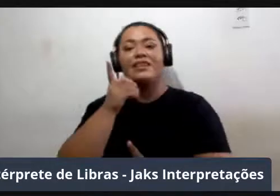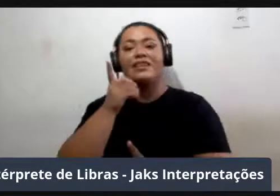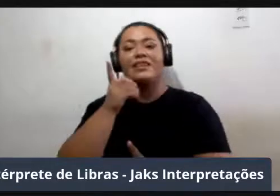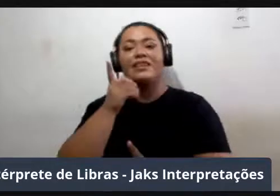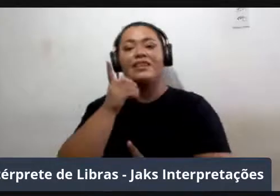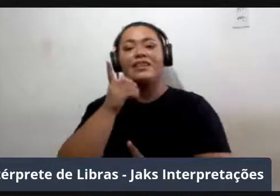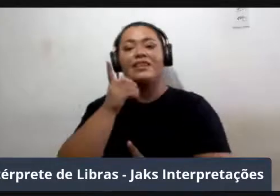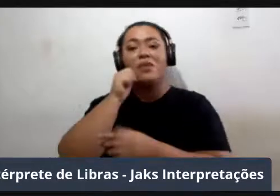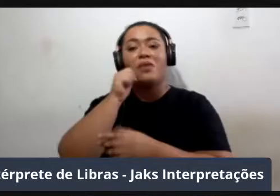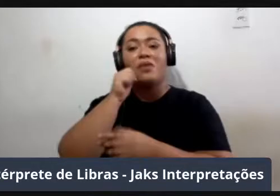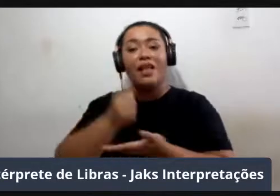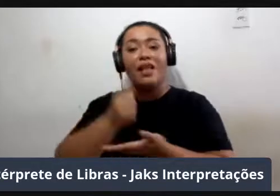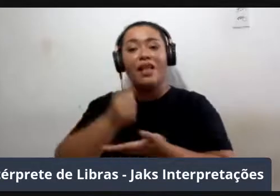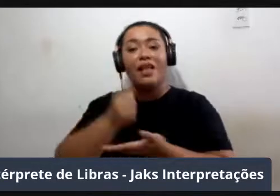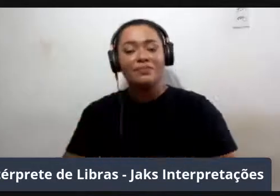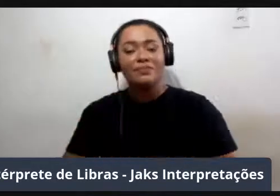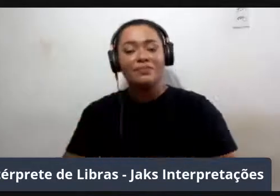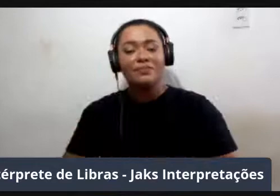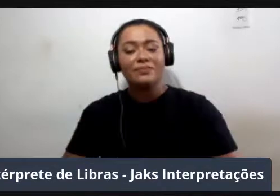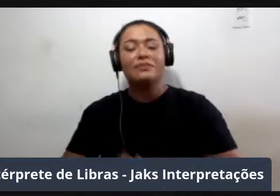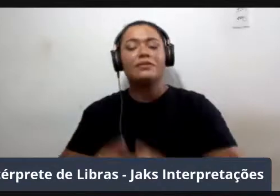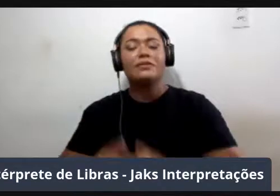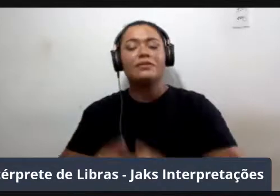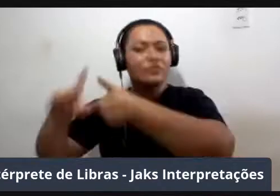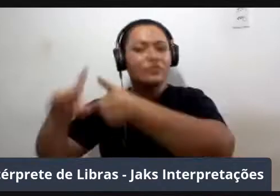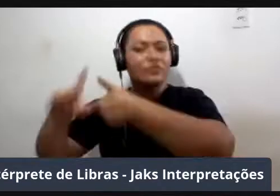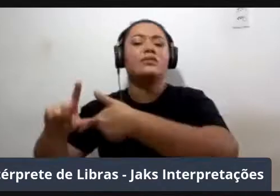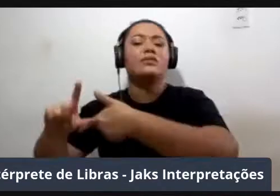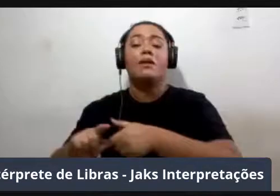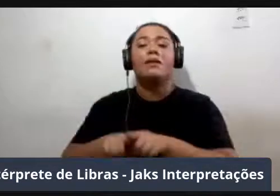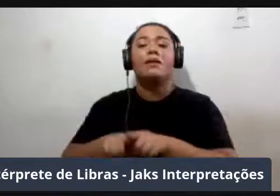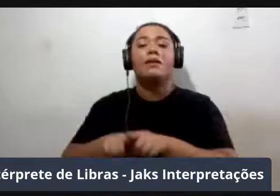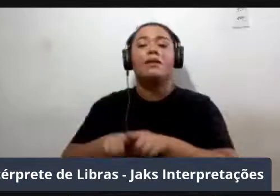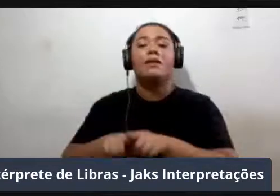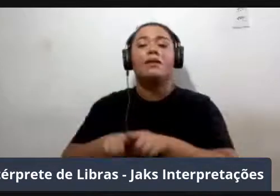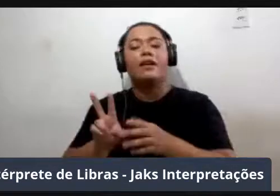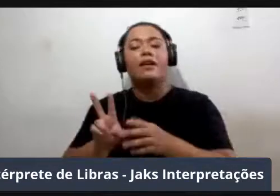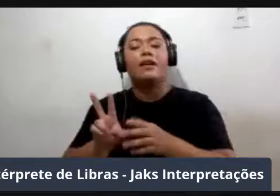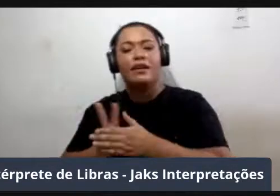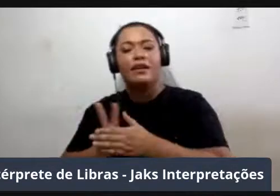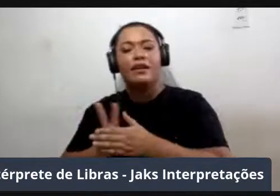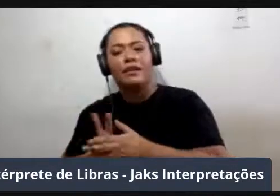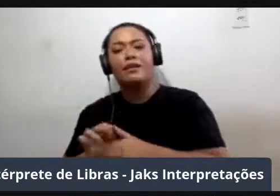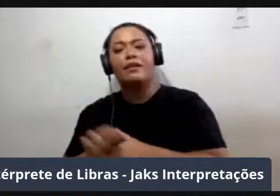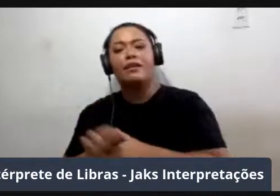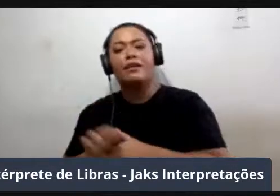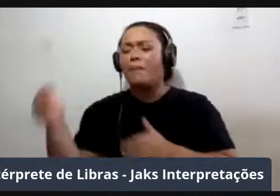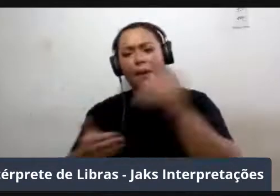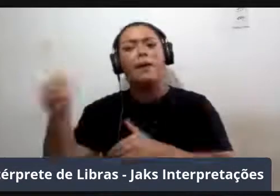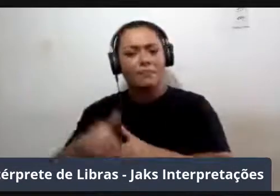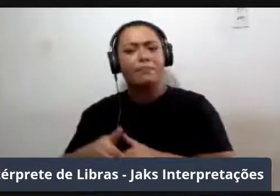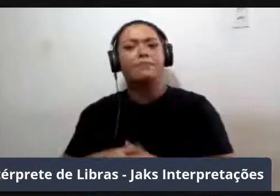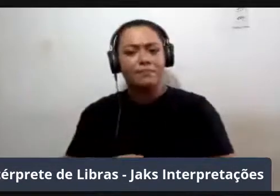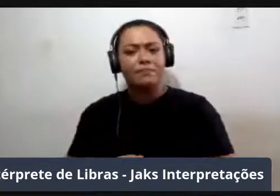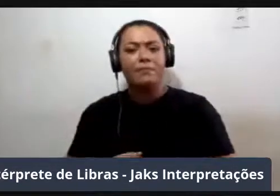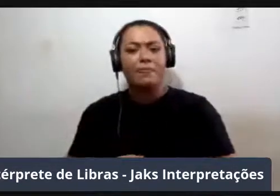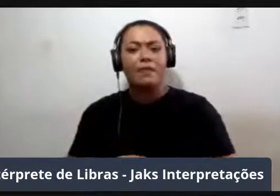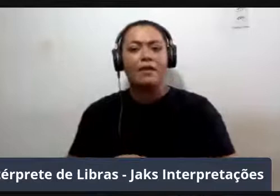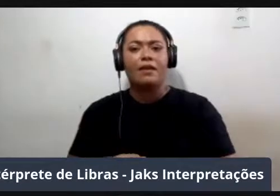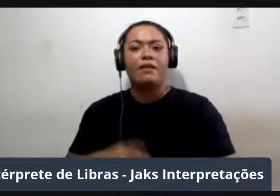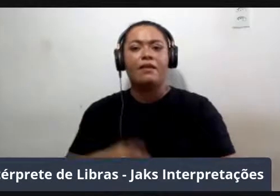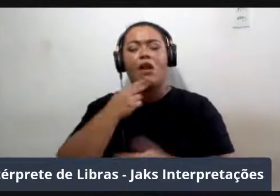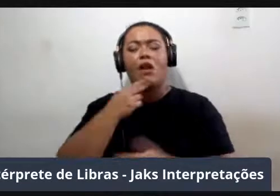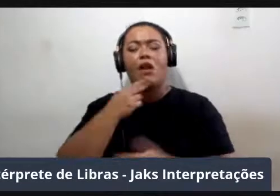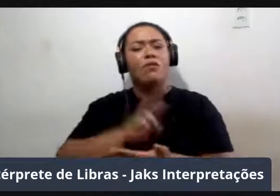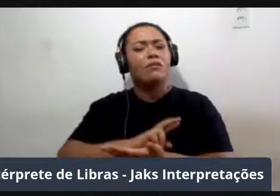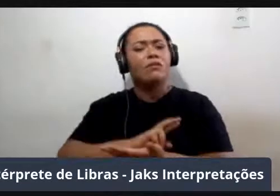outras também não indígenas, que veio até Heloísa Lessi, veio a Paula do Curumim e outros, que agora